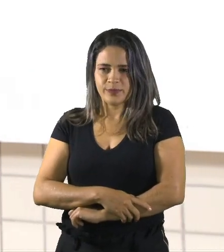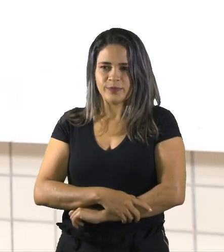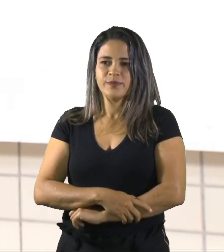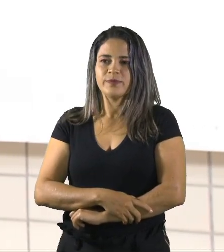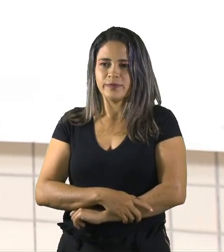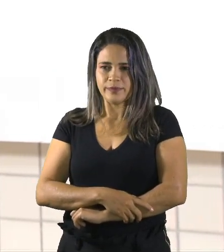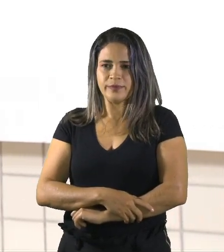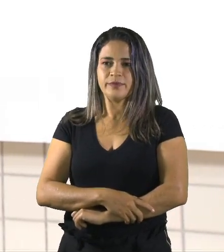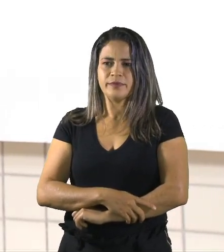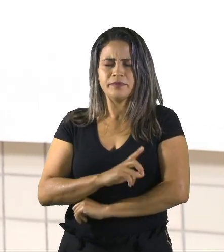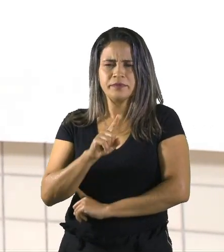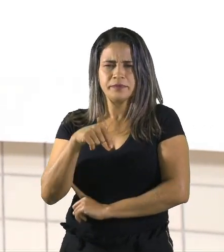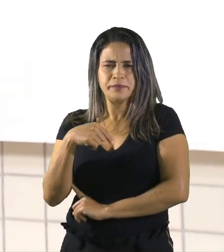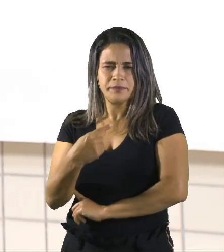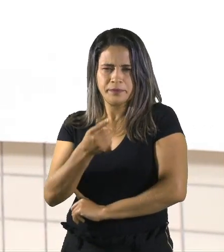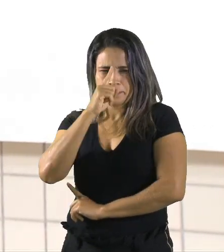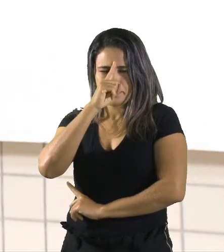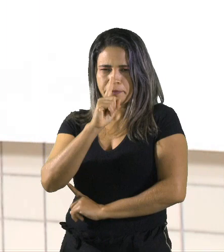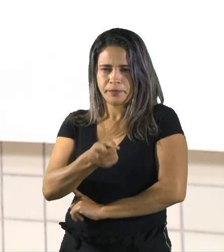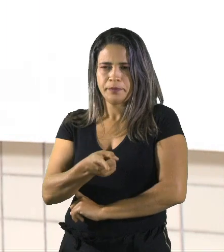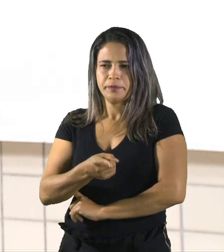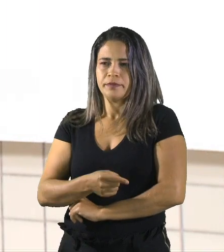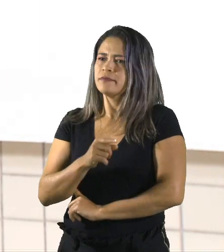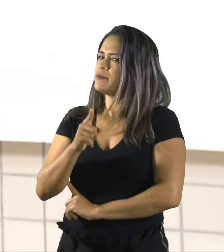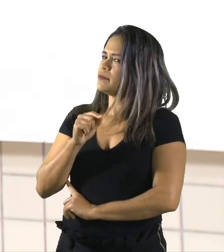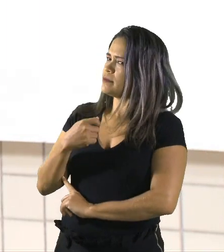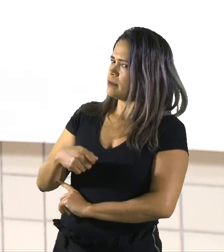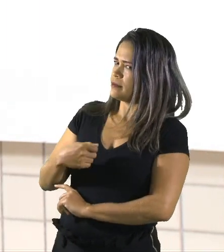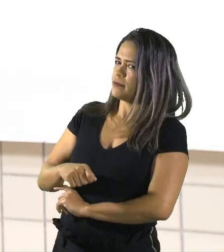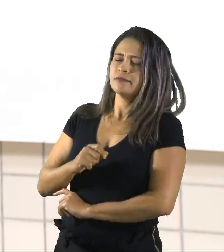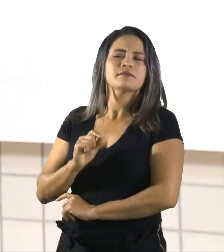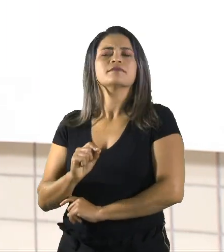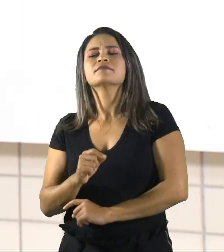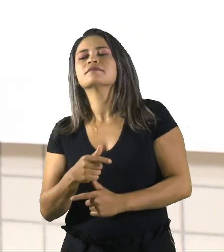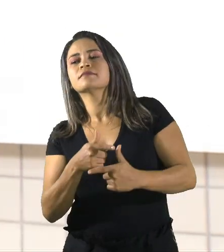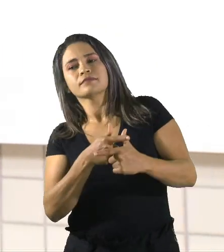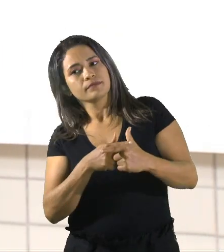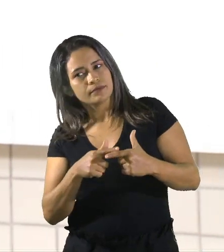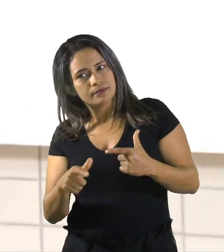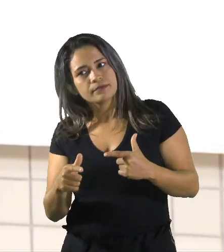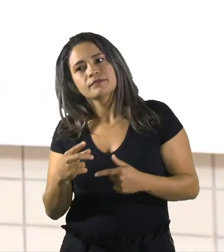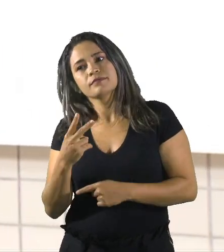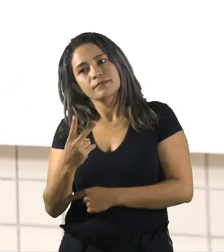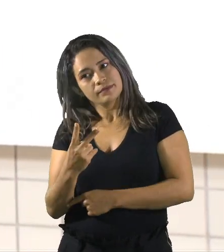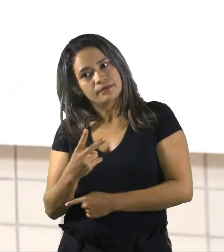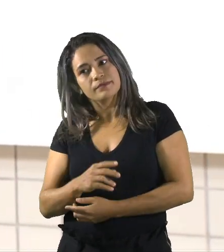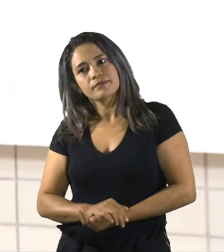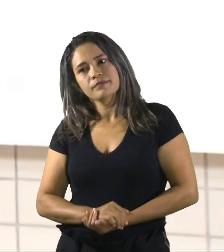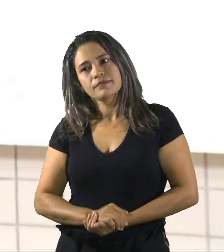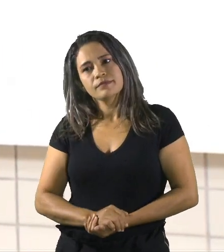82. Depois, o que você tem que fazer? Divide por 2.